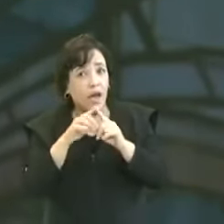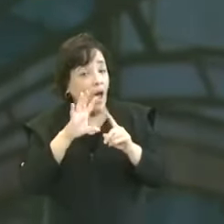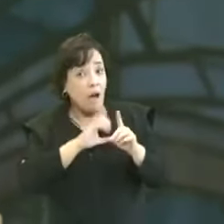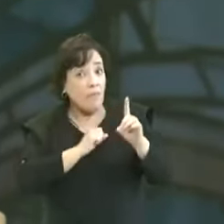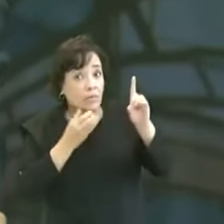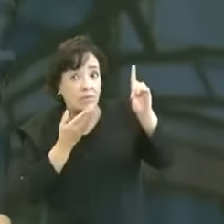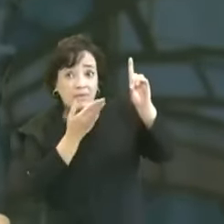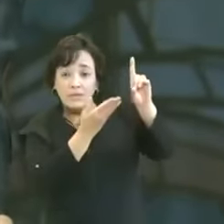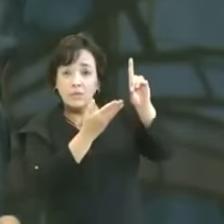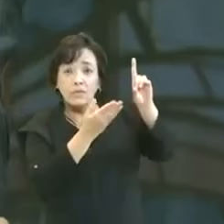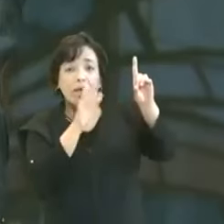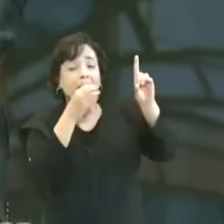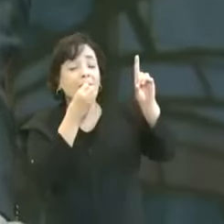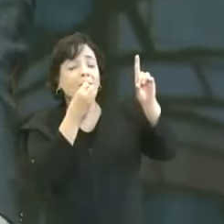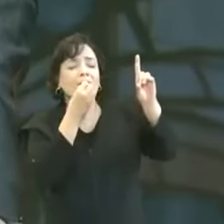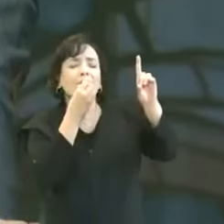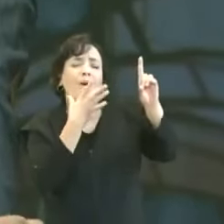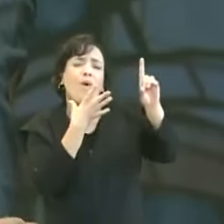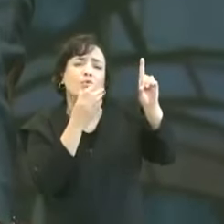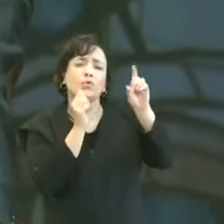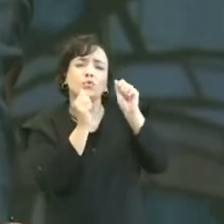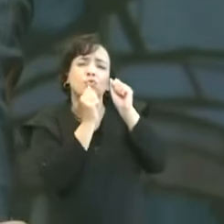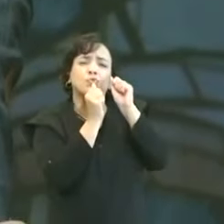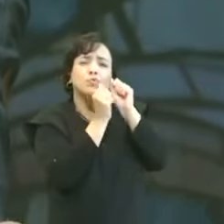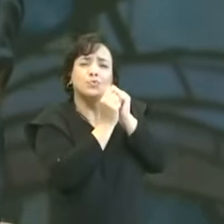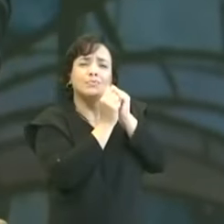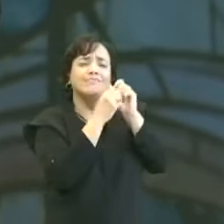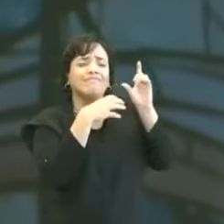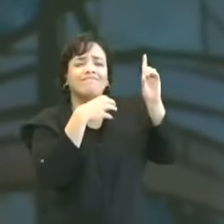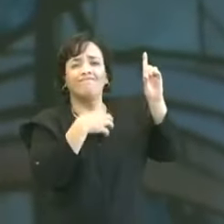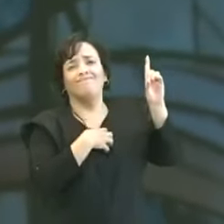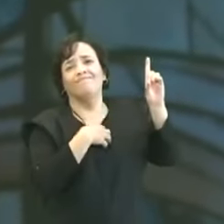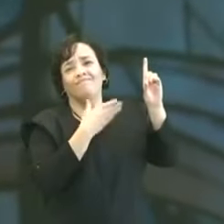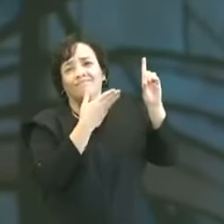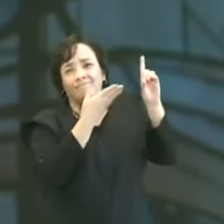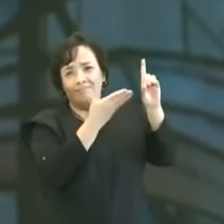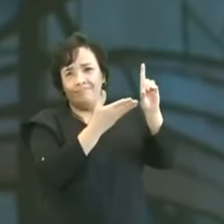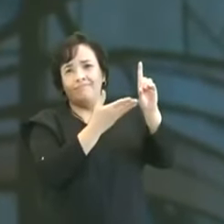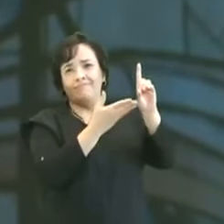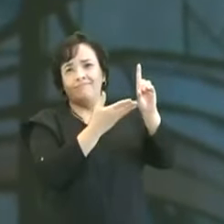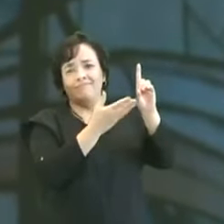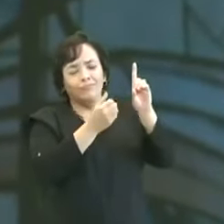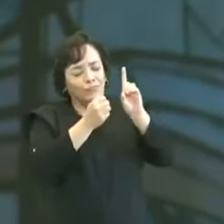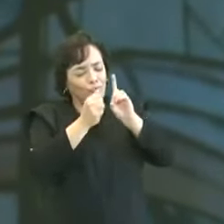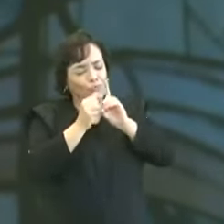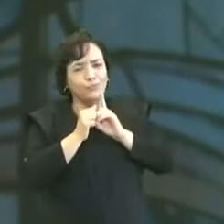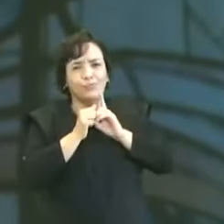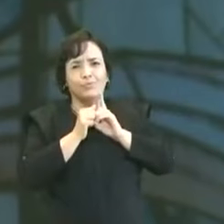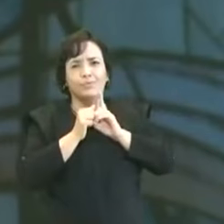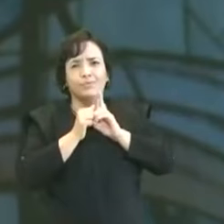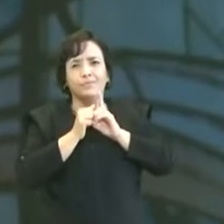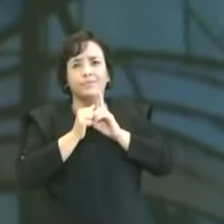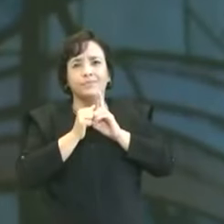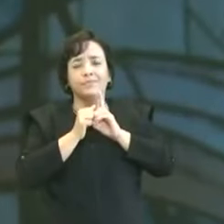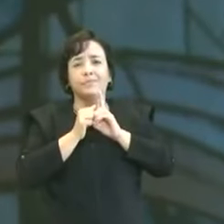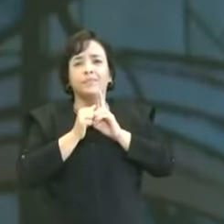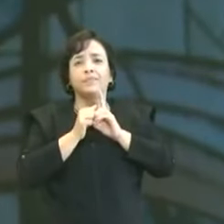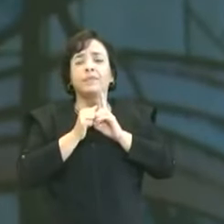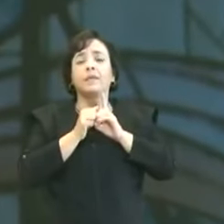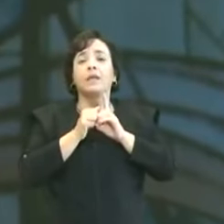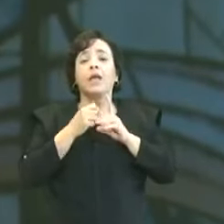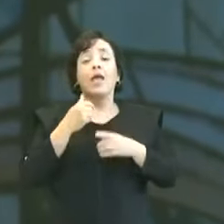bom estar na presença de Deus. Quando